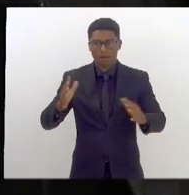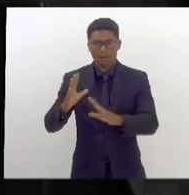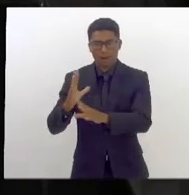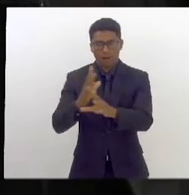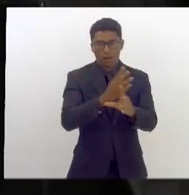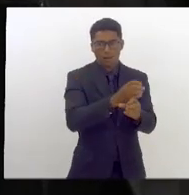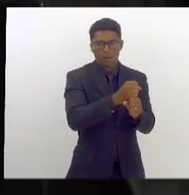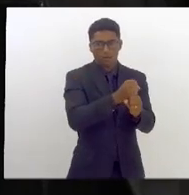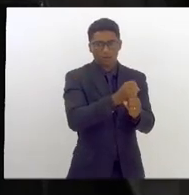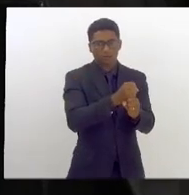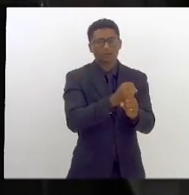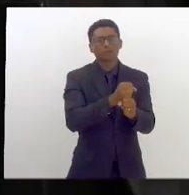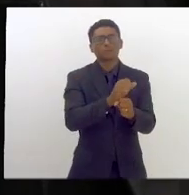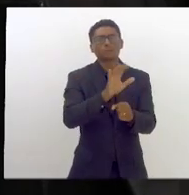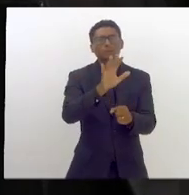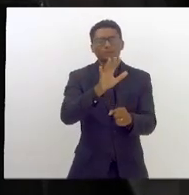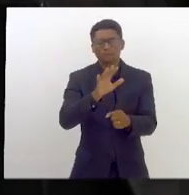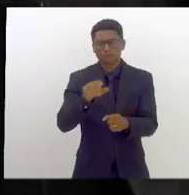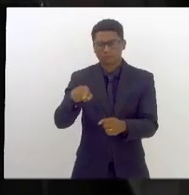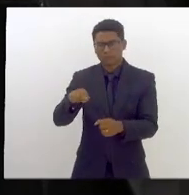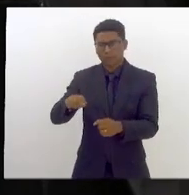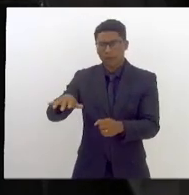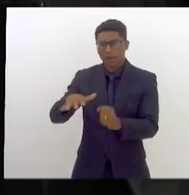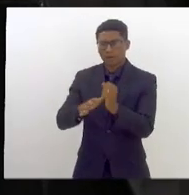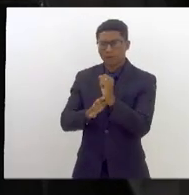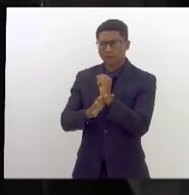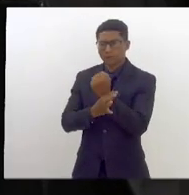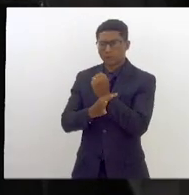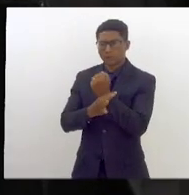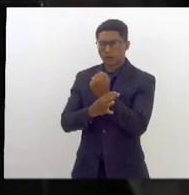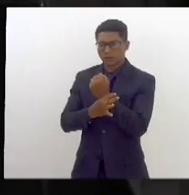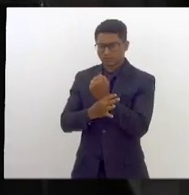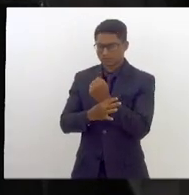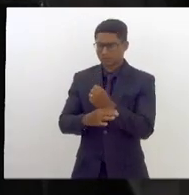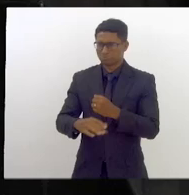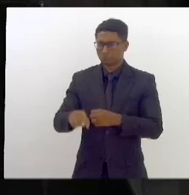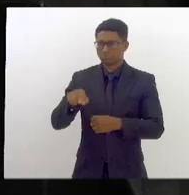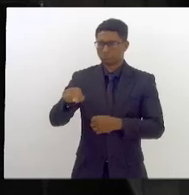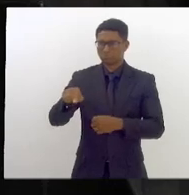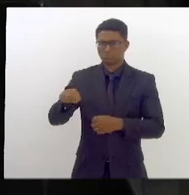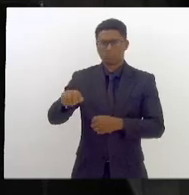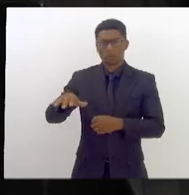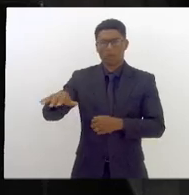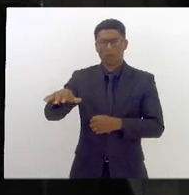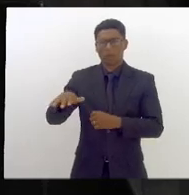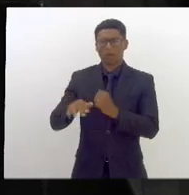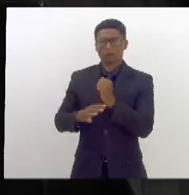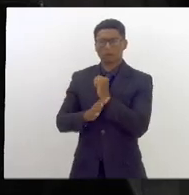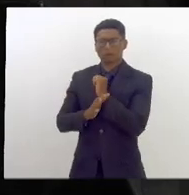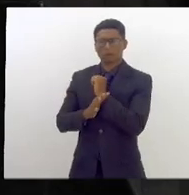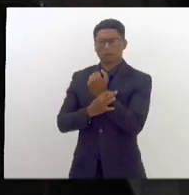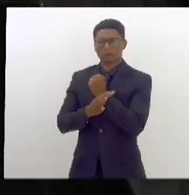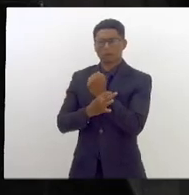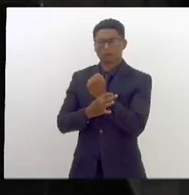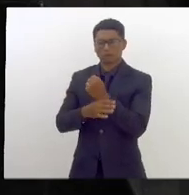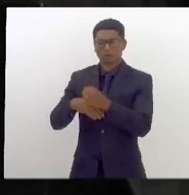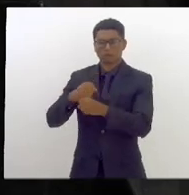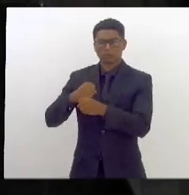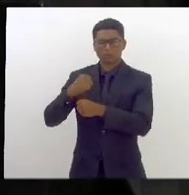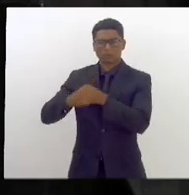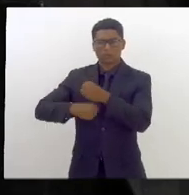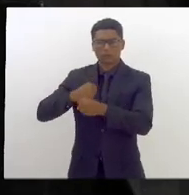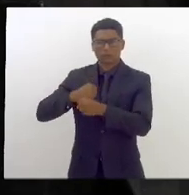em segurança pública a segurança pública ano por